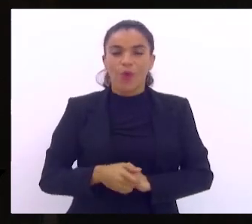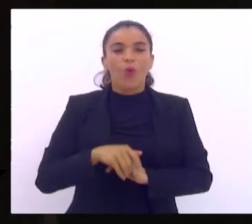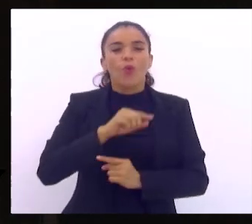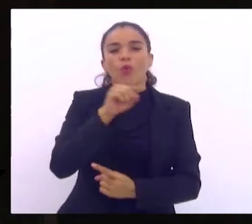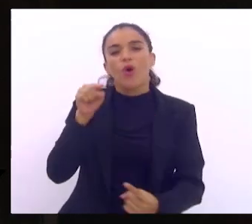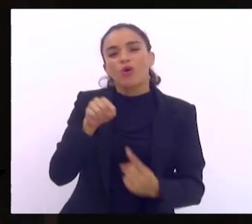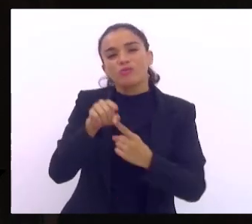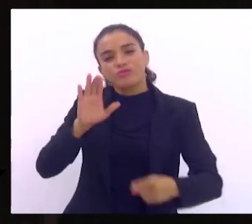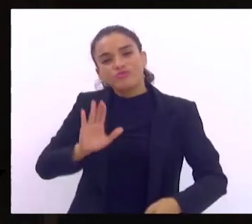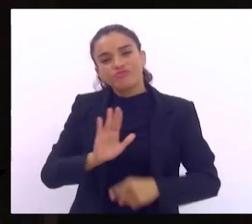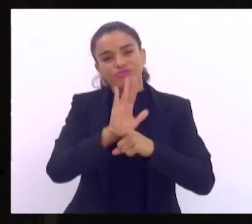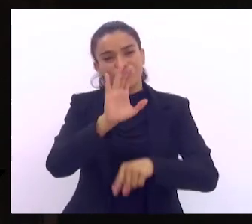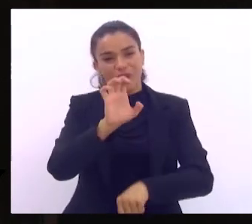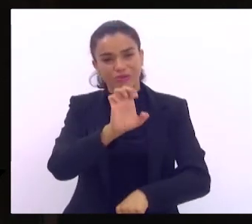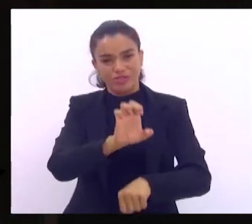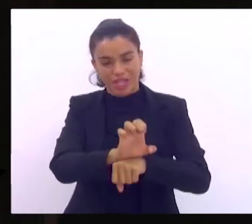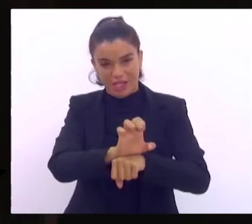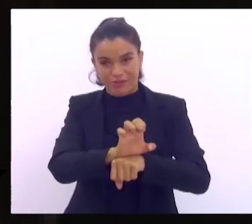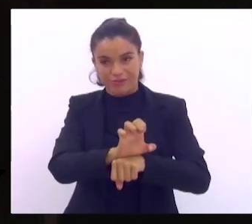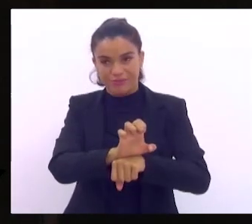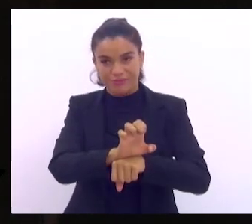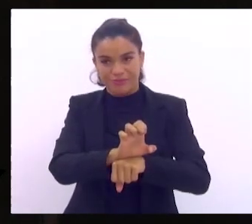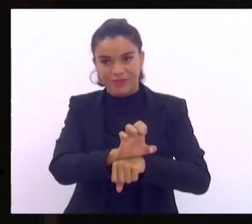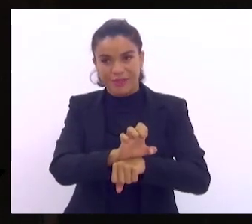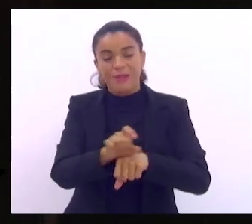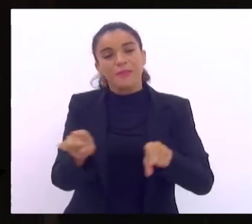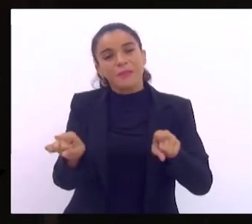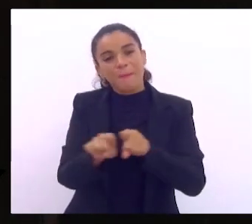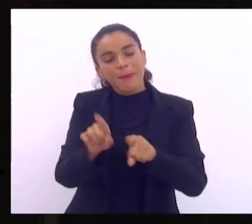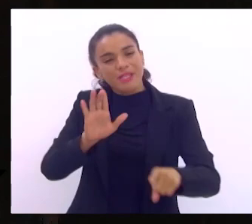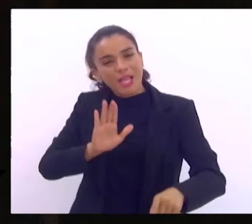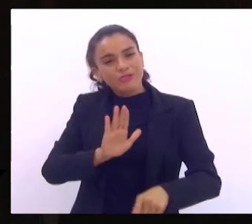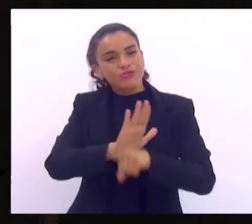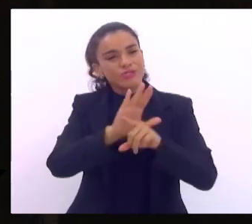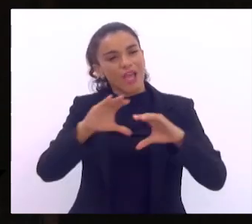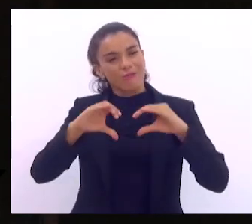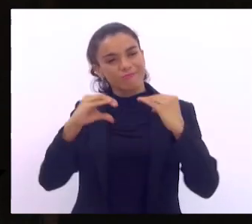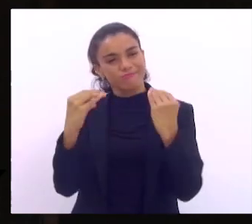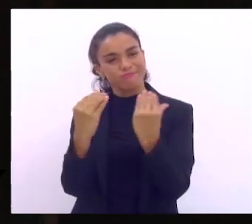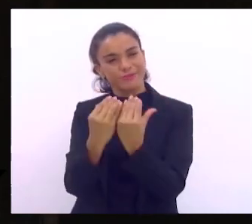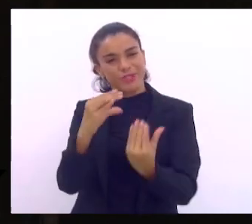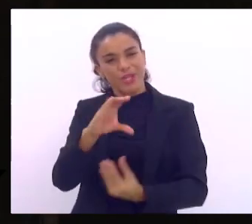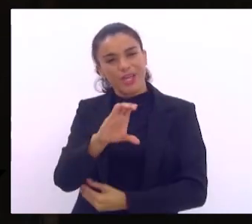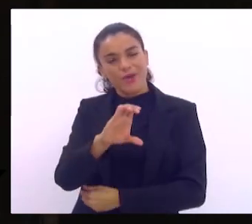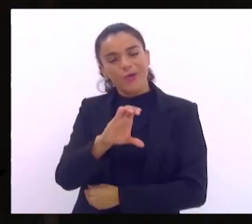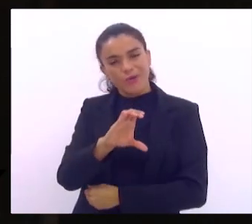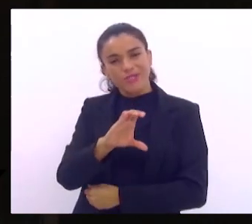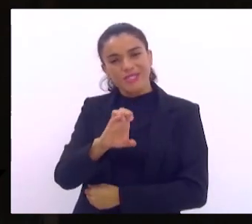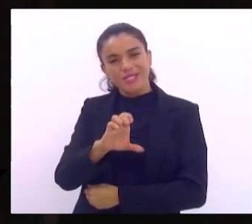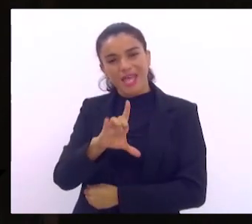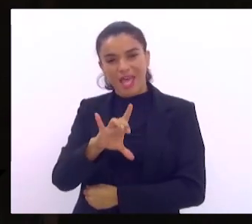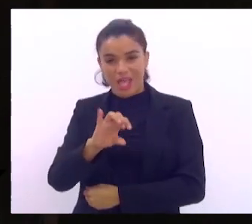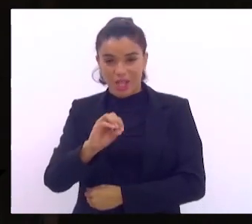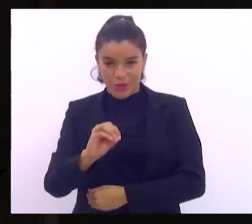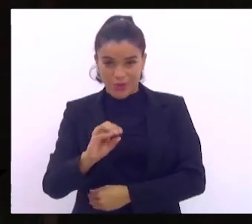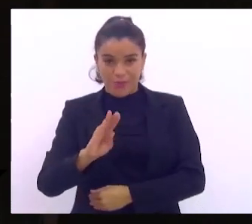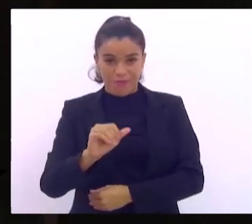Estado. O nosso estádio é fundamental para o Rio de